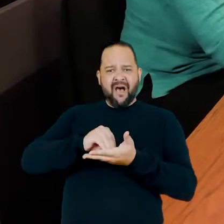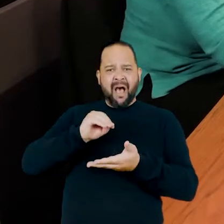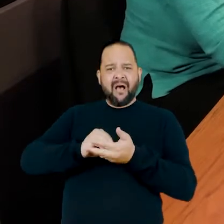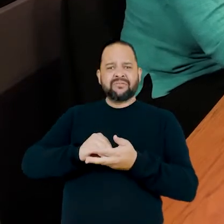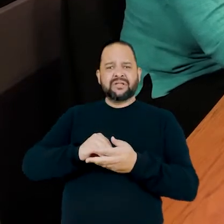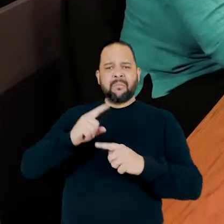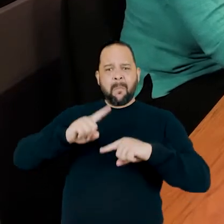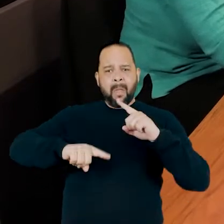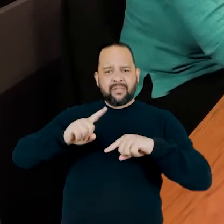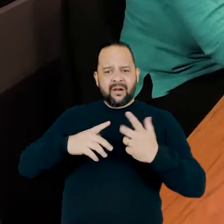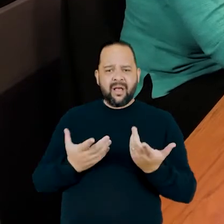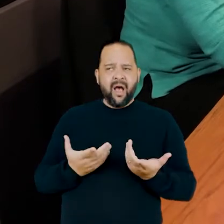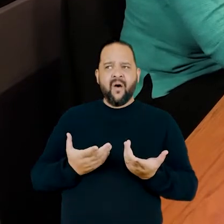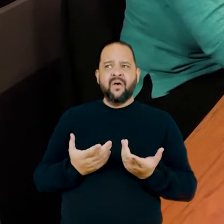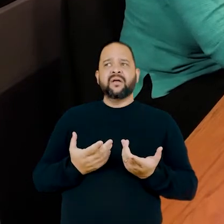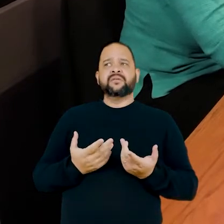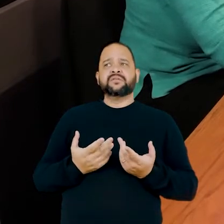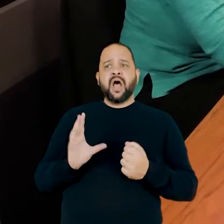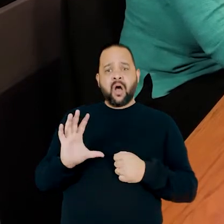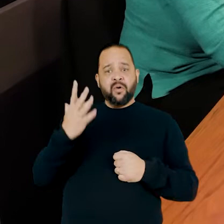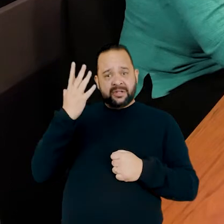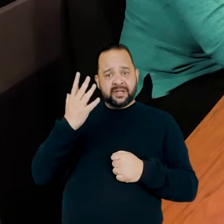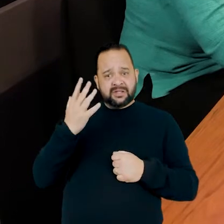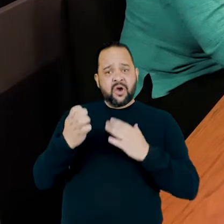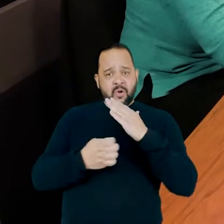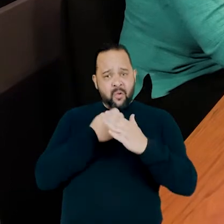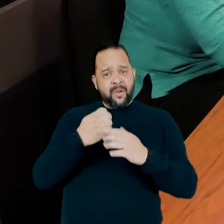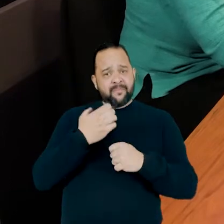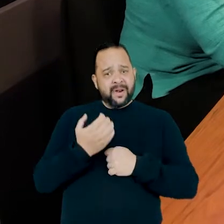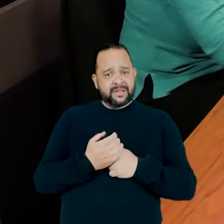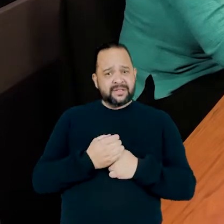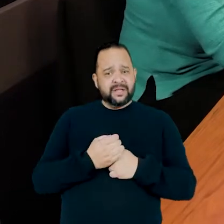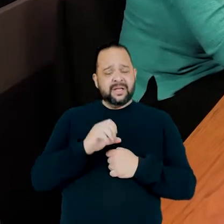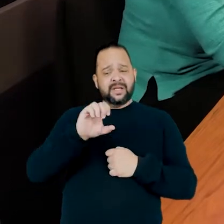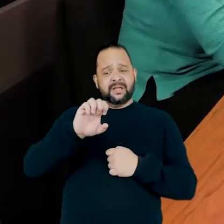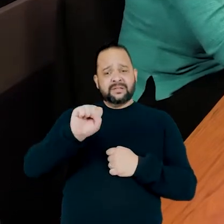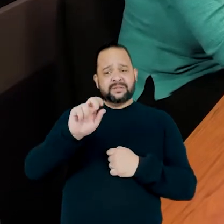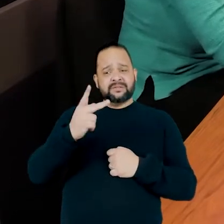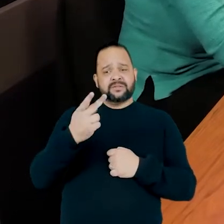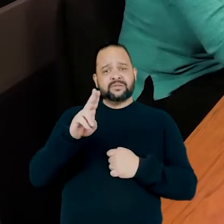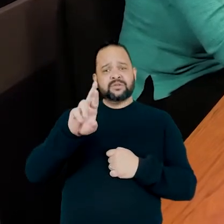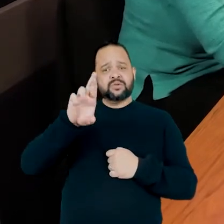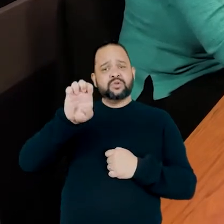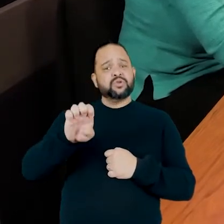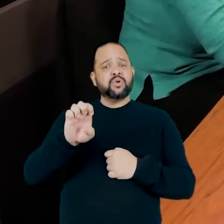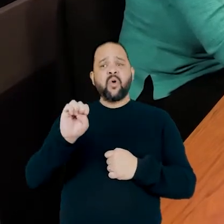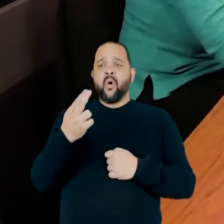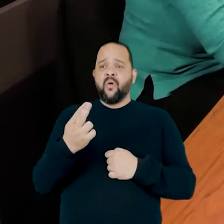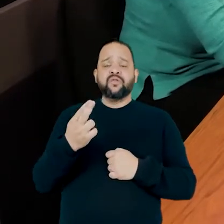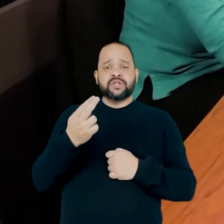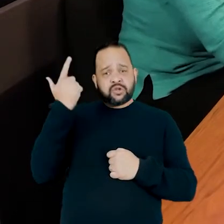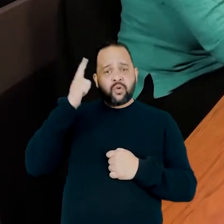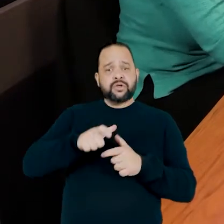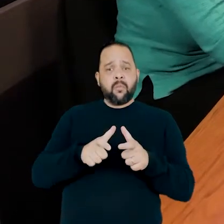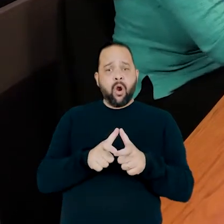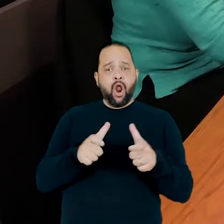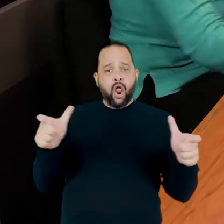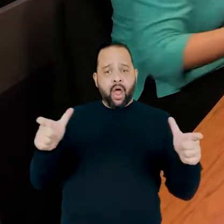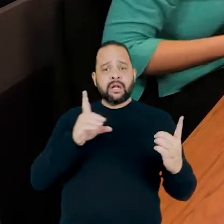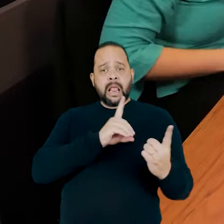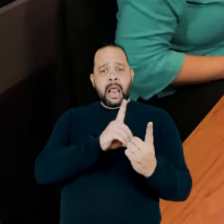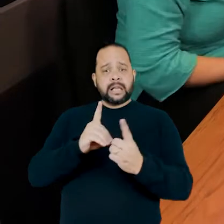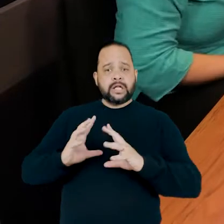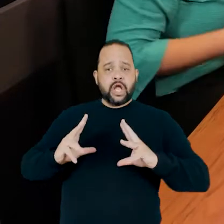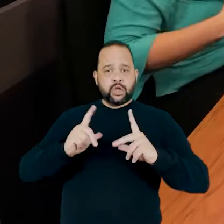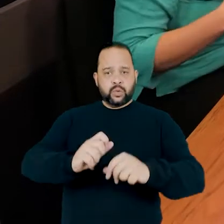aconteceu com a Chur, vocês chegaram a passar por isso? Ainda mais que é importado, né? positiva, né? De ter realmente esse crescimento. Sim,